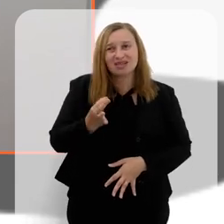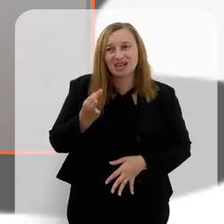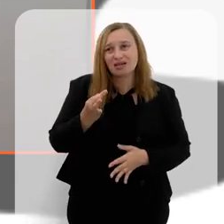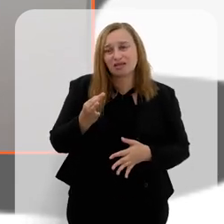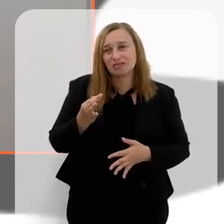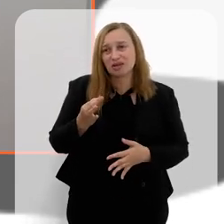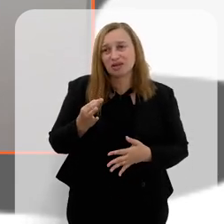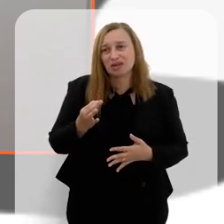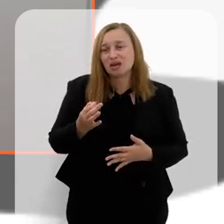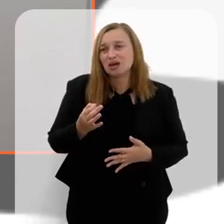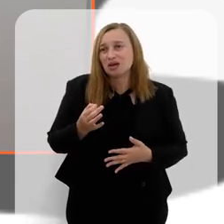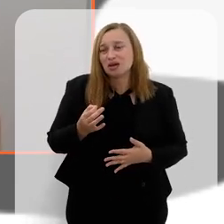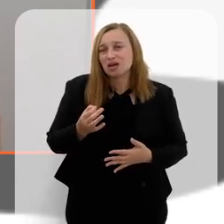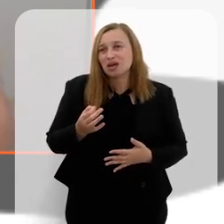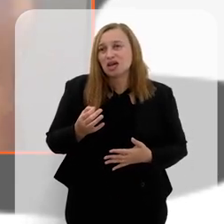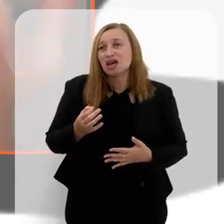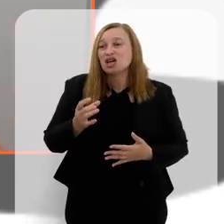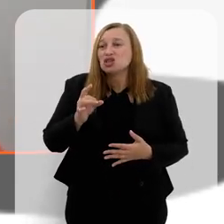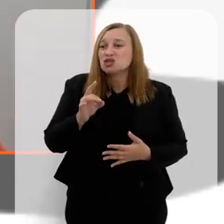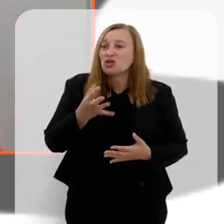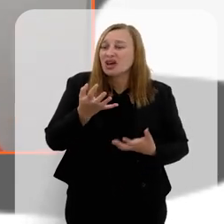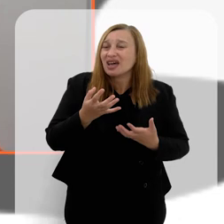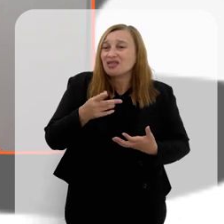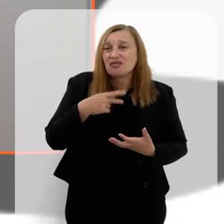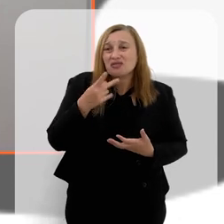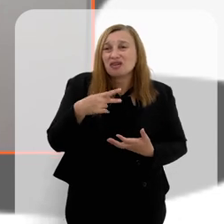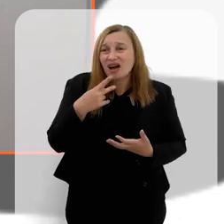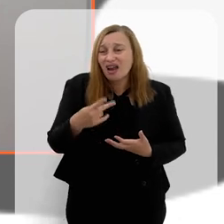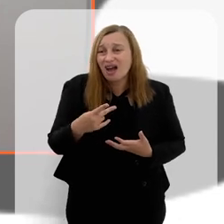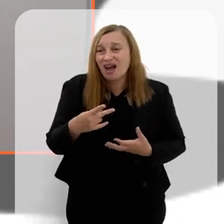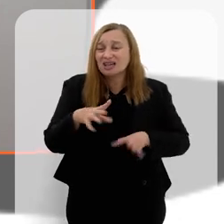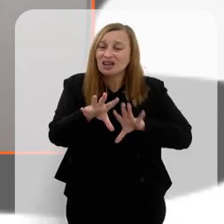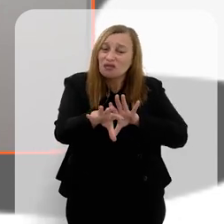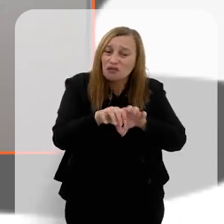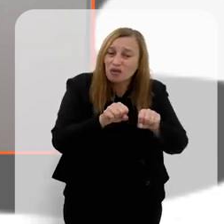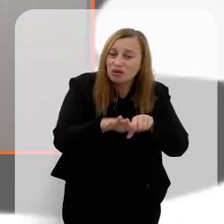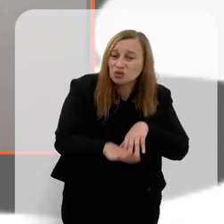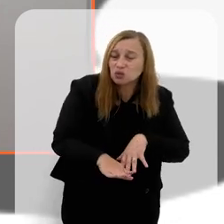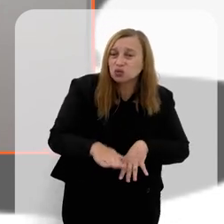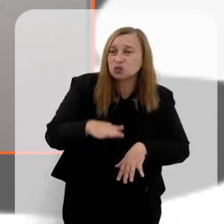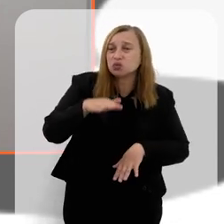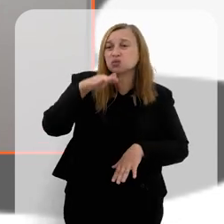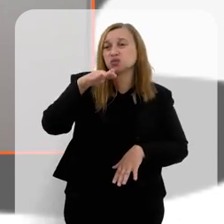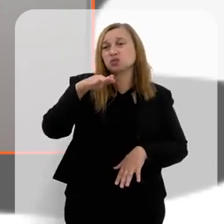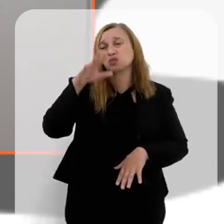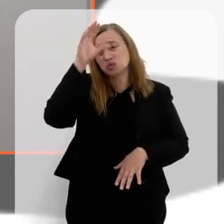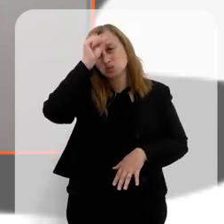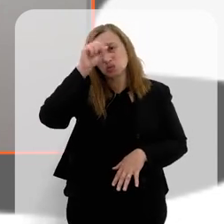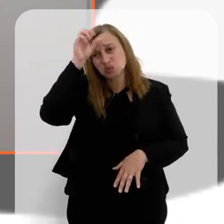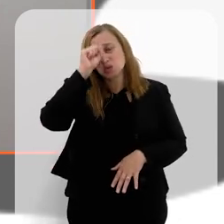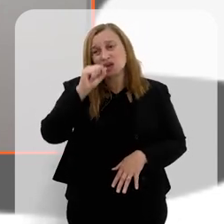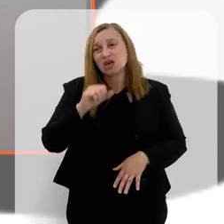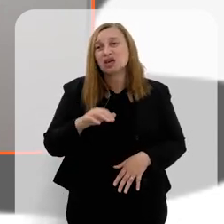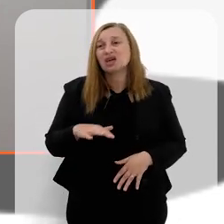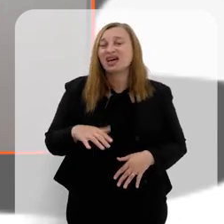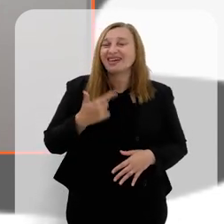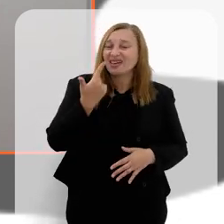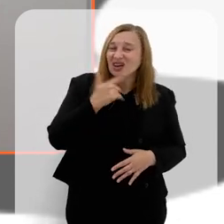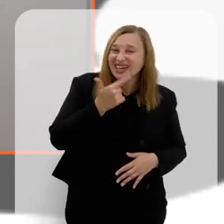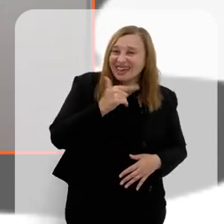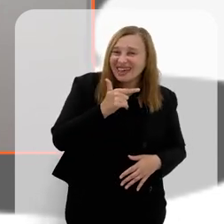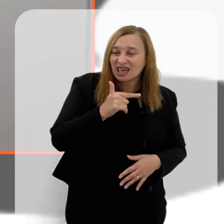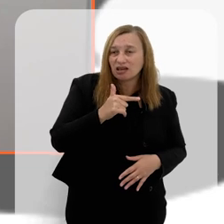sabem tudo. Eles estão Lógico. só aprendendo a se colocar, eles estão em formação. Então, se alguma outra